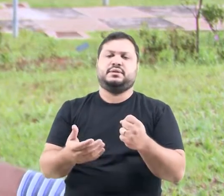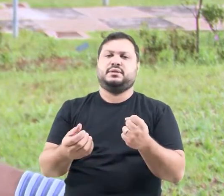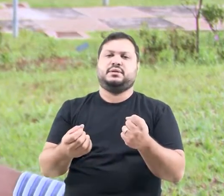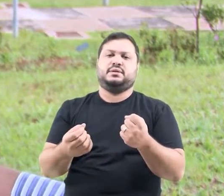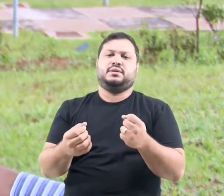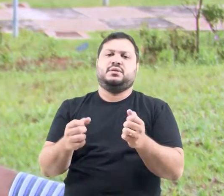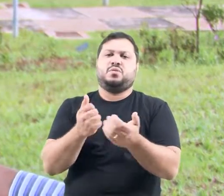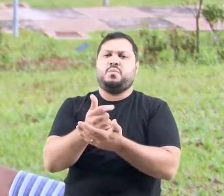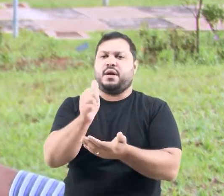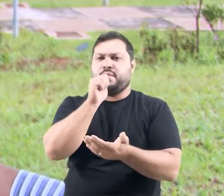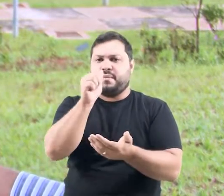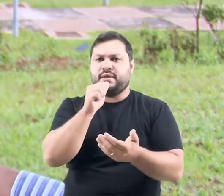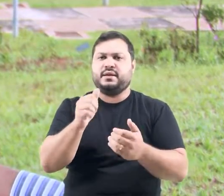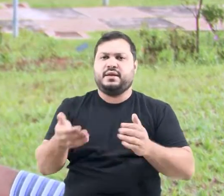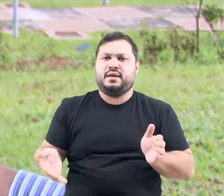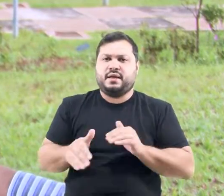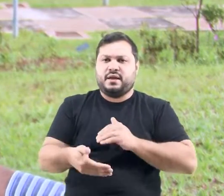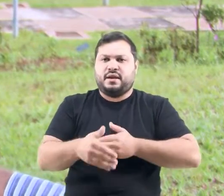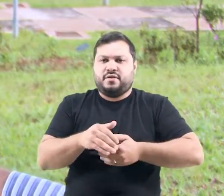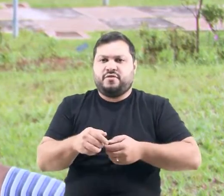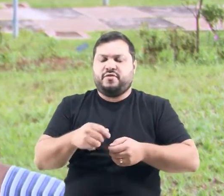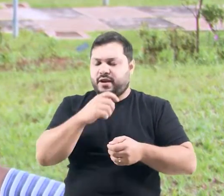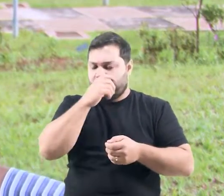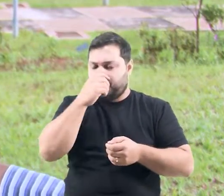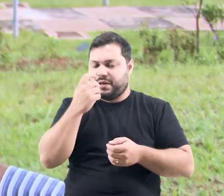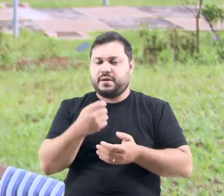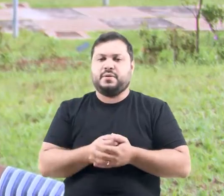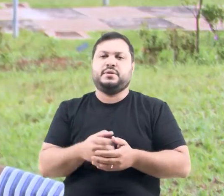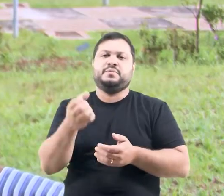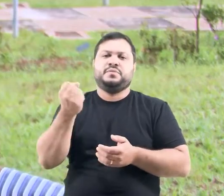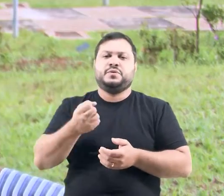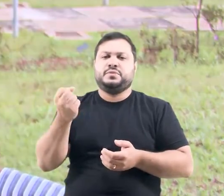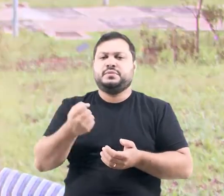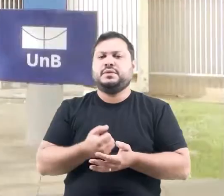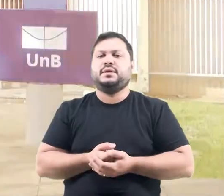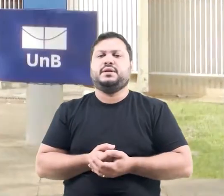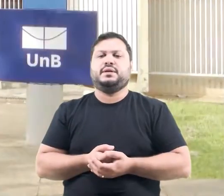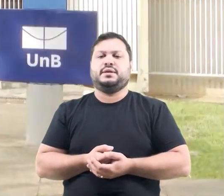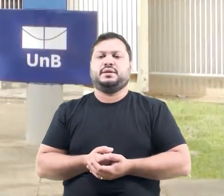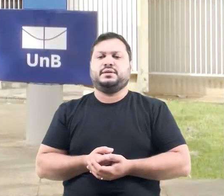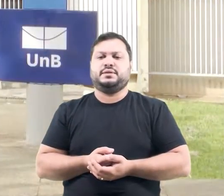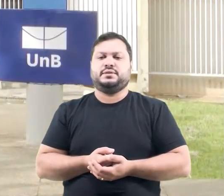é comprar uma madeira, comprar uma fralda, né, um leite.